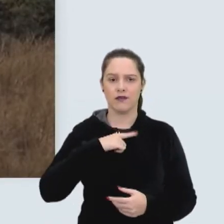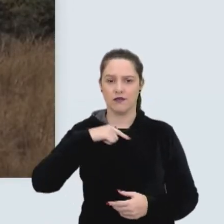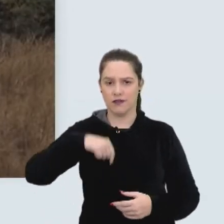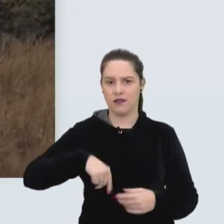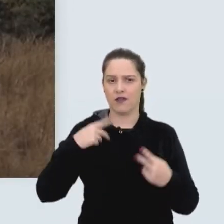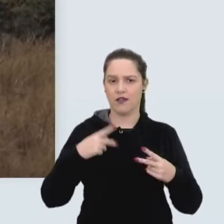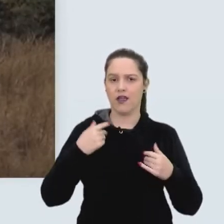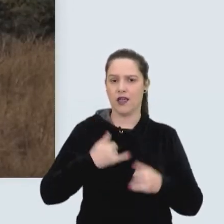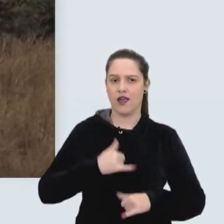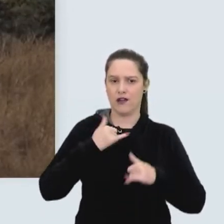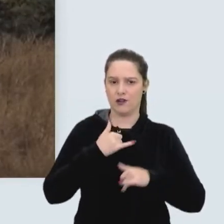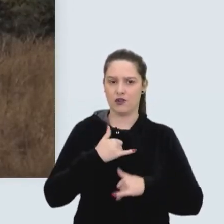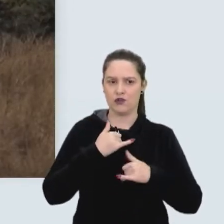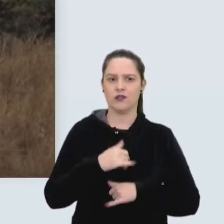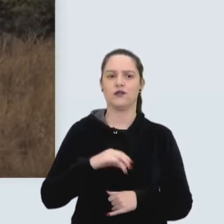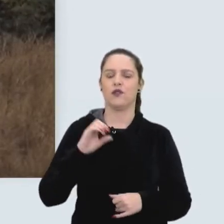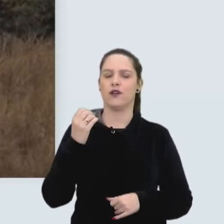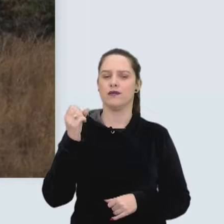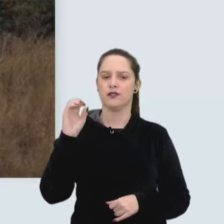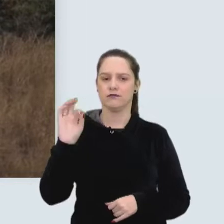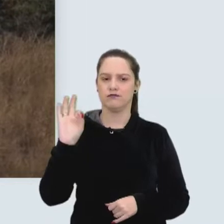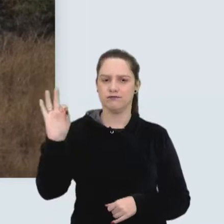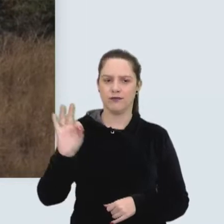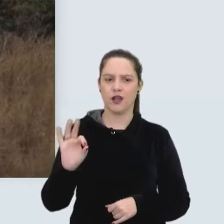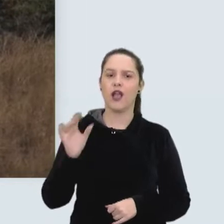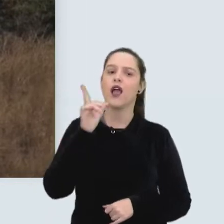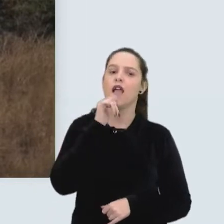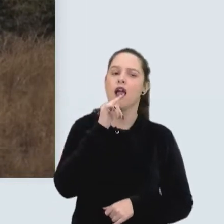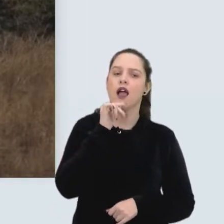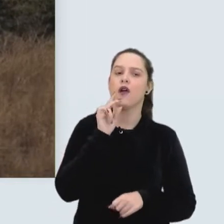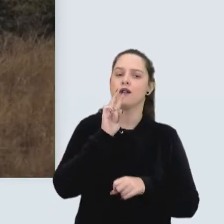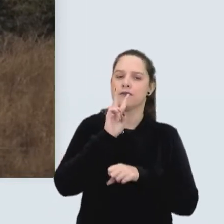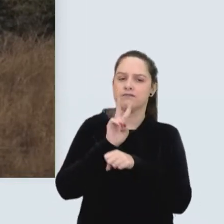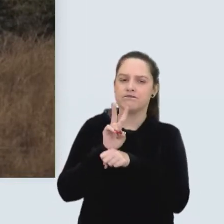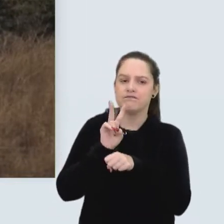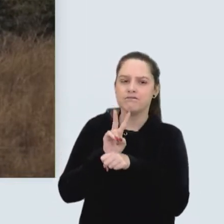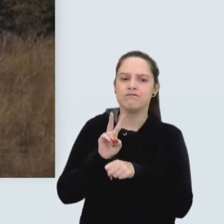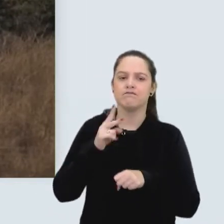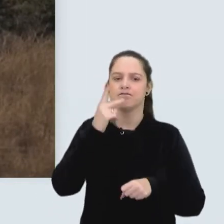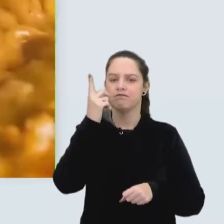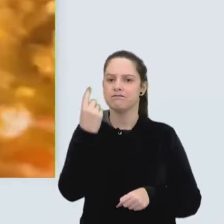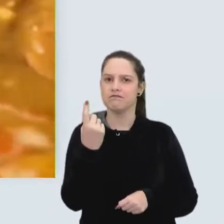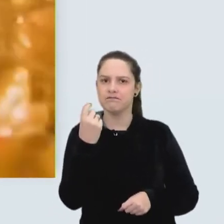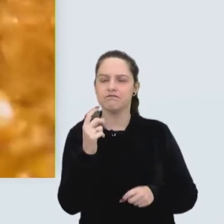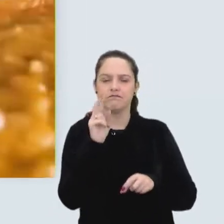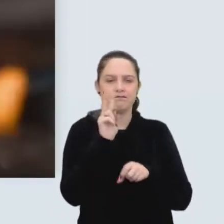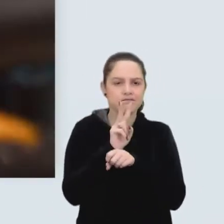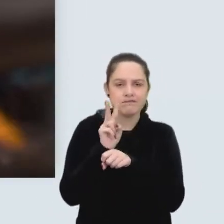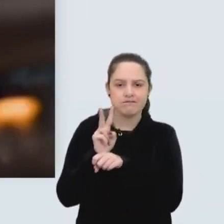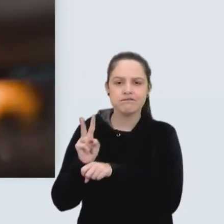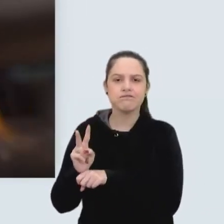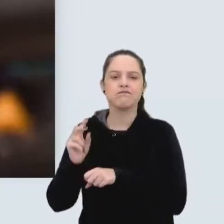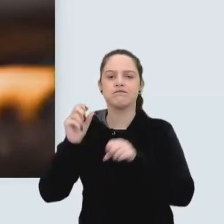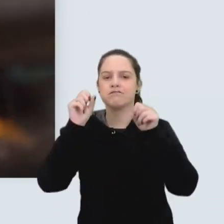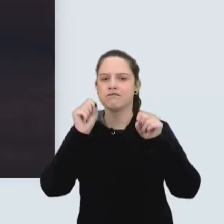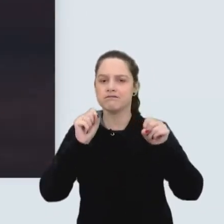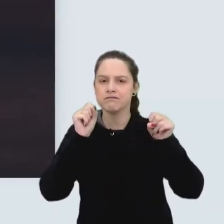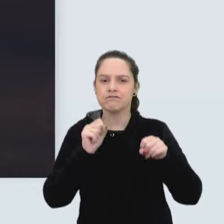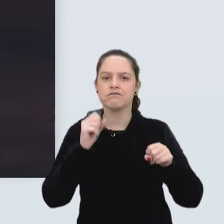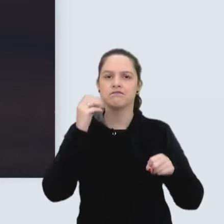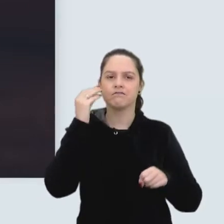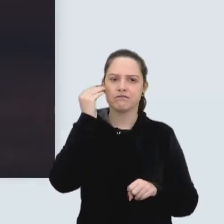produzida por hidrelétricas contam de alguma forma com a água preservada pelas unidades de conservação. Você pode até estar